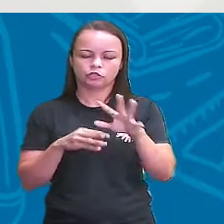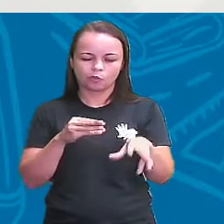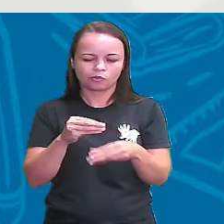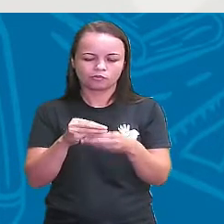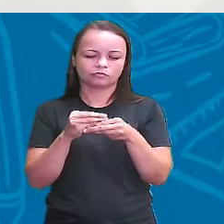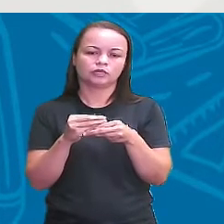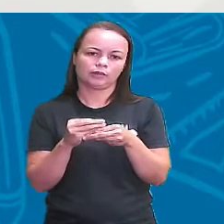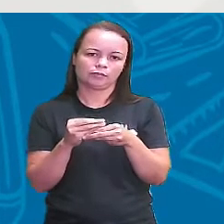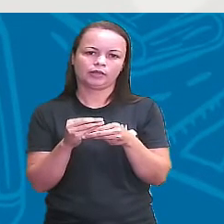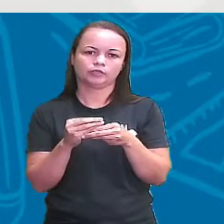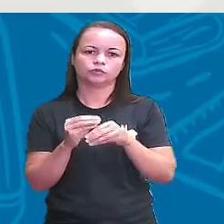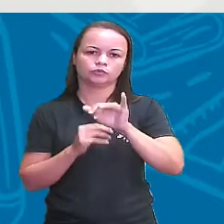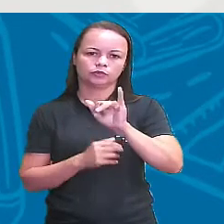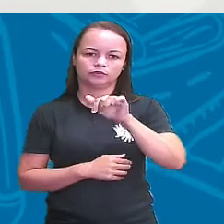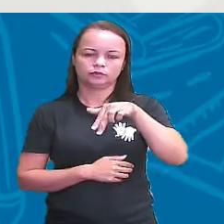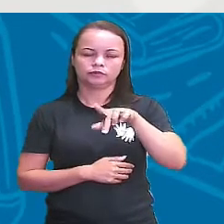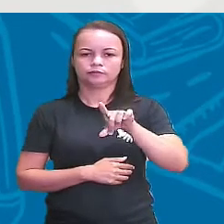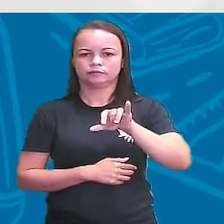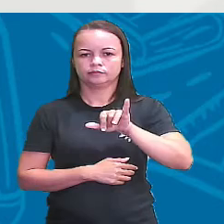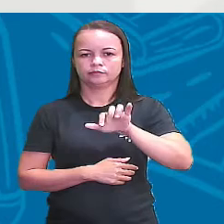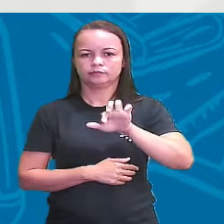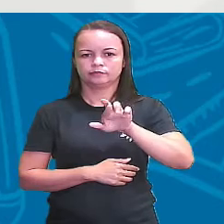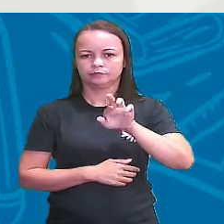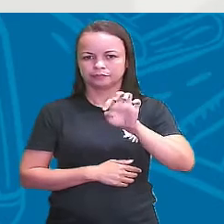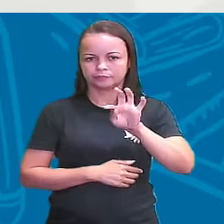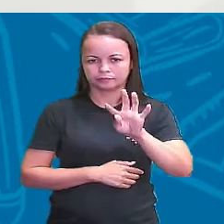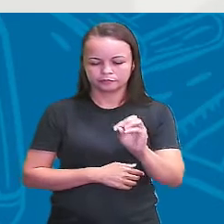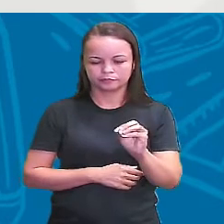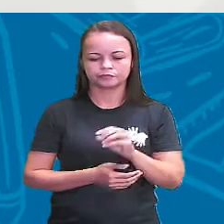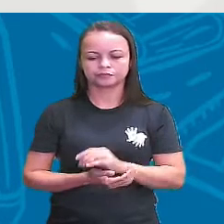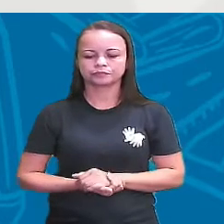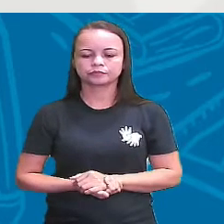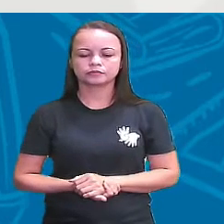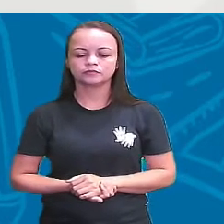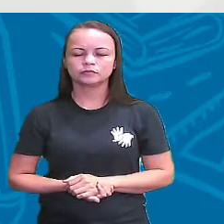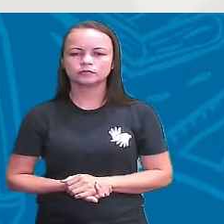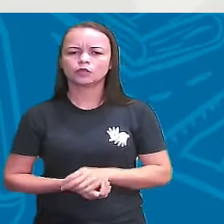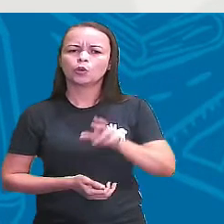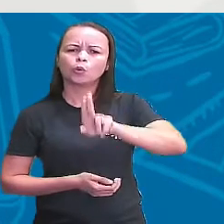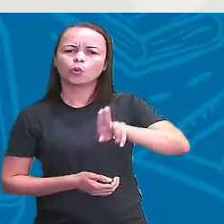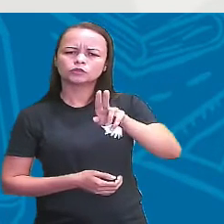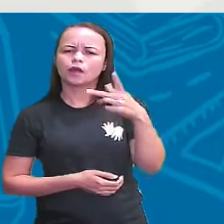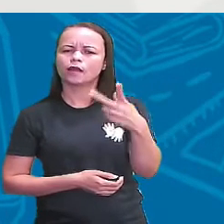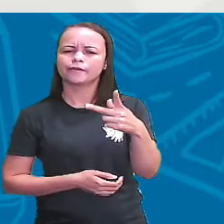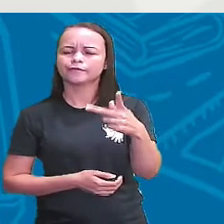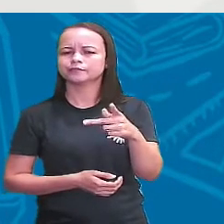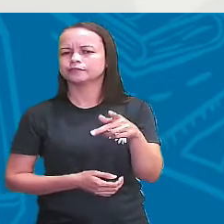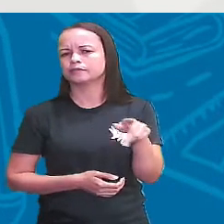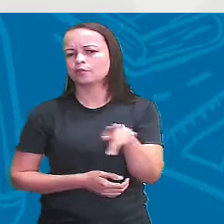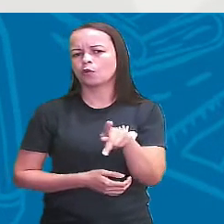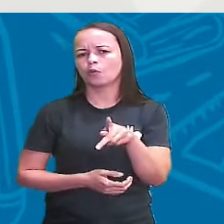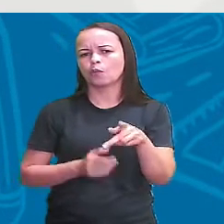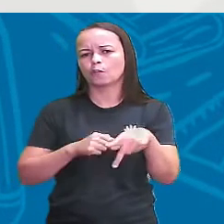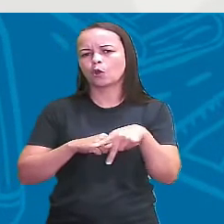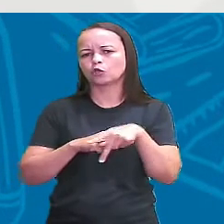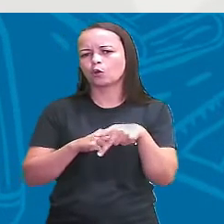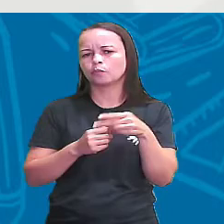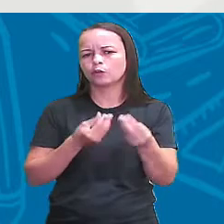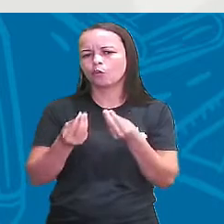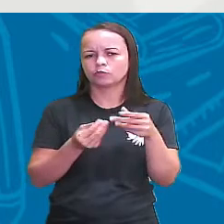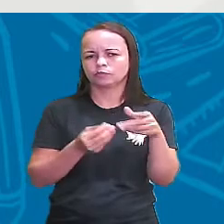complemento indireto, certo? E como é que a gente usa esses pronomes, professora? A gente vai ter